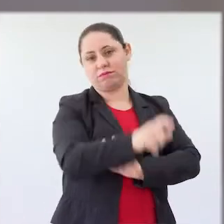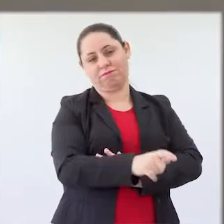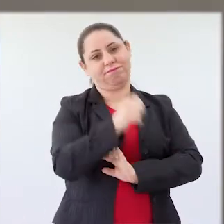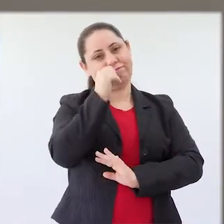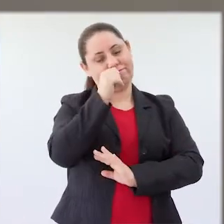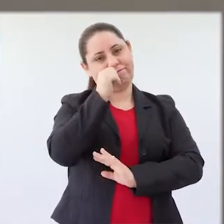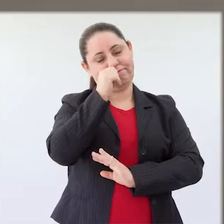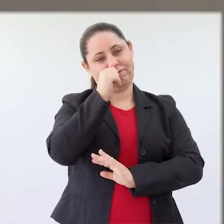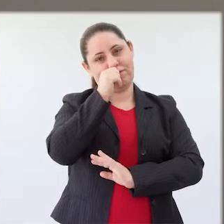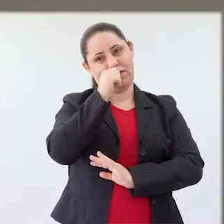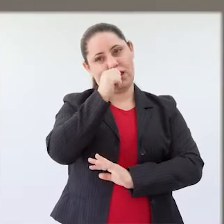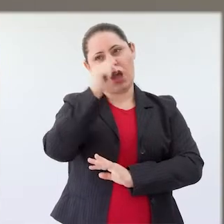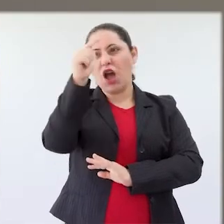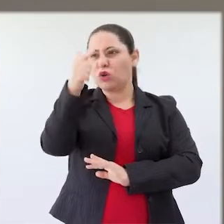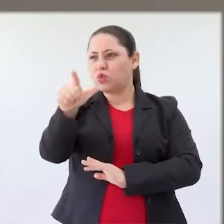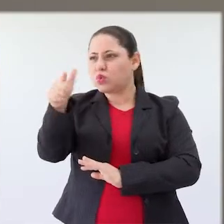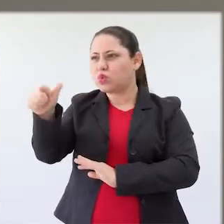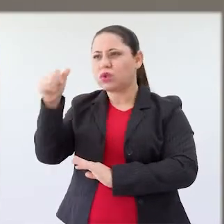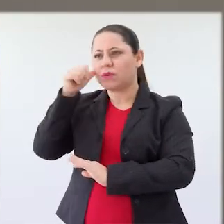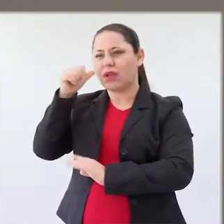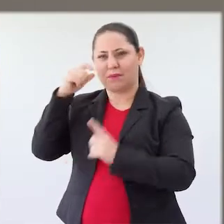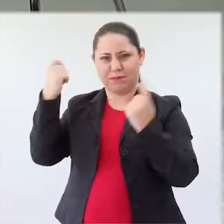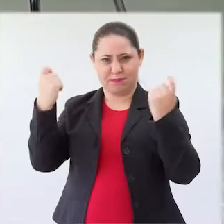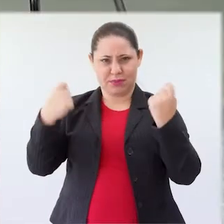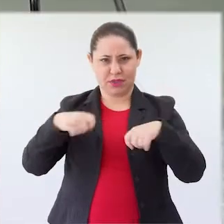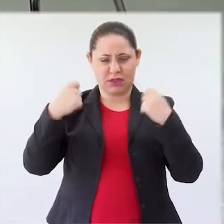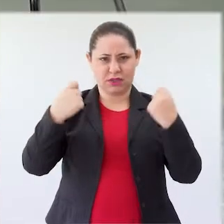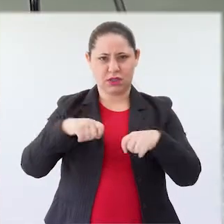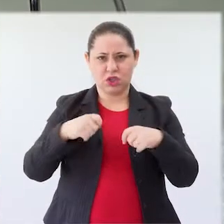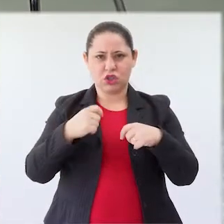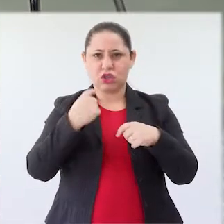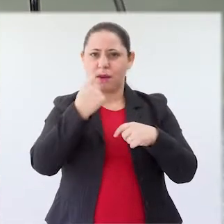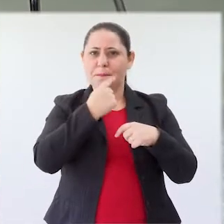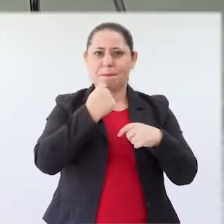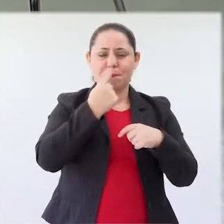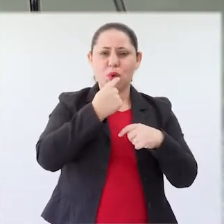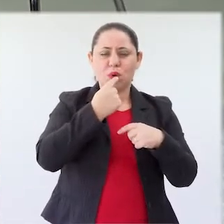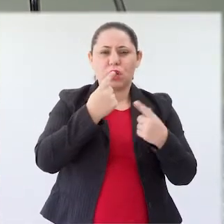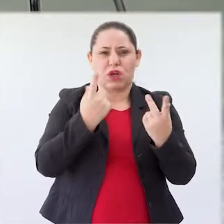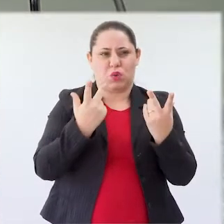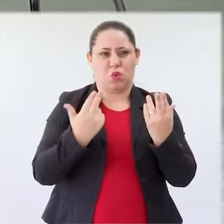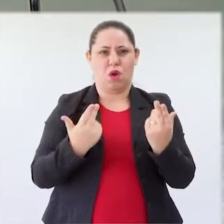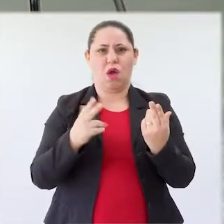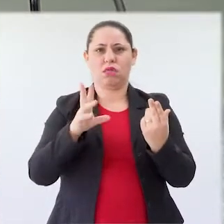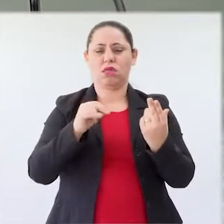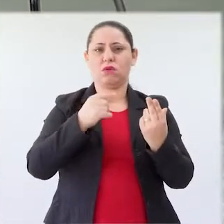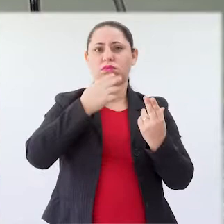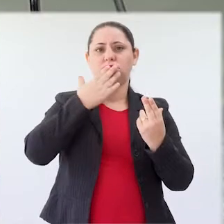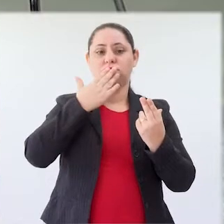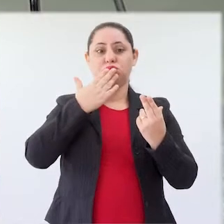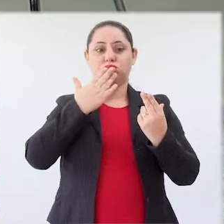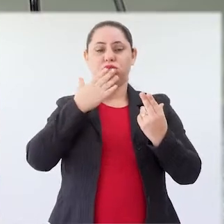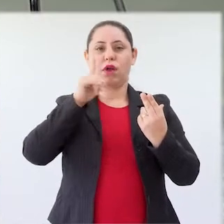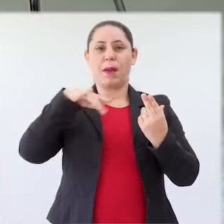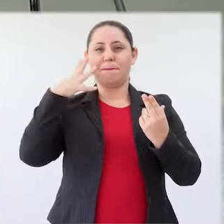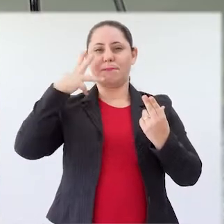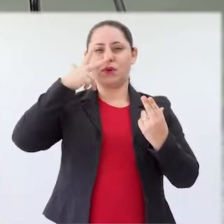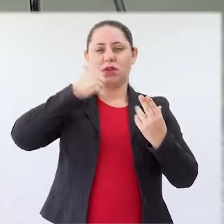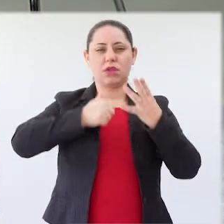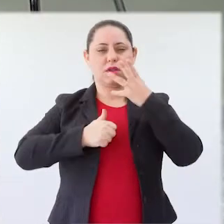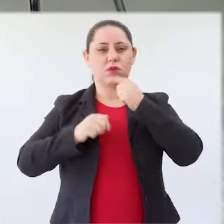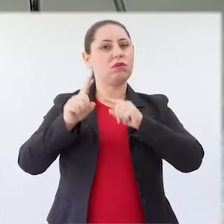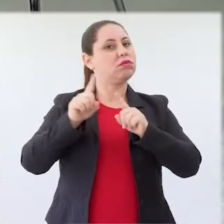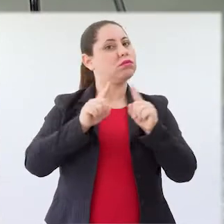mulher. Nem todas as pessoas têm a necessidade de ter o mesmo lábio. Não quer dizer que o lábio grande e volumoso é o belo, é o